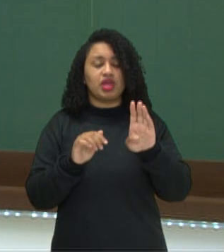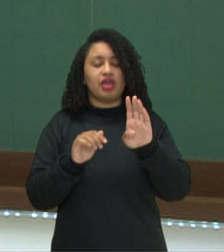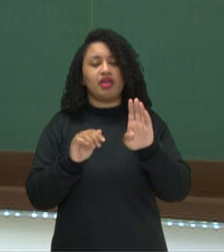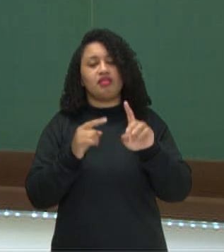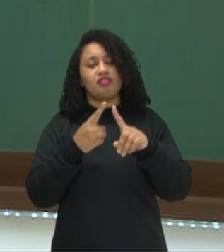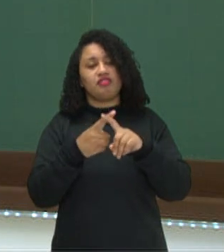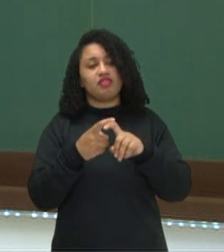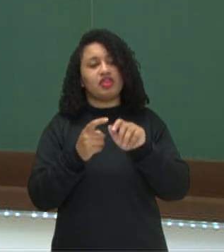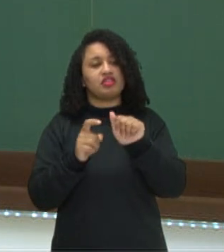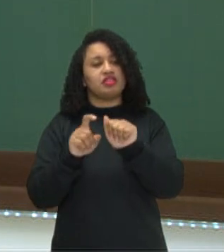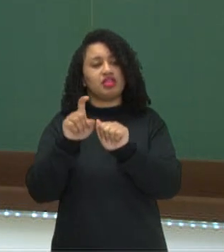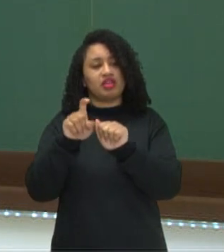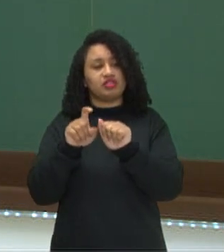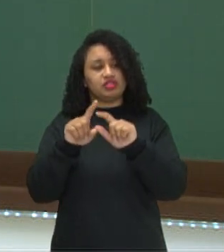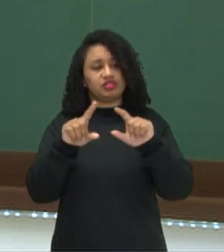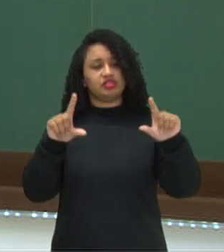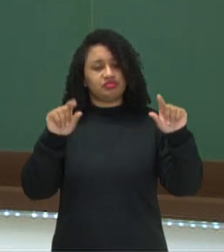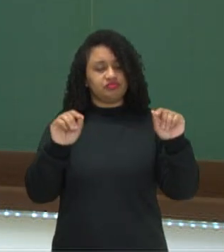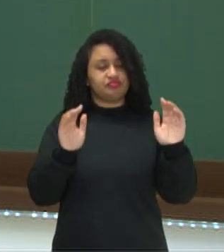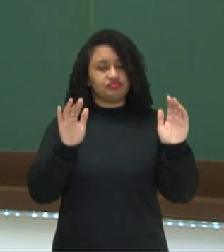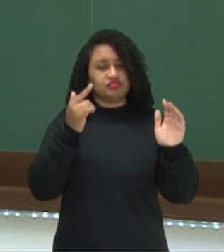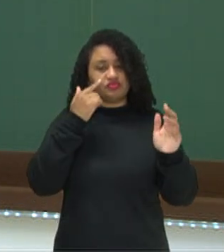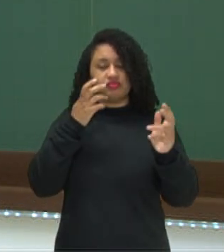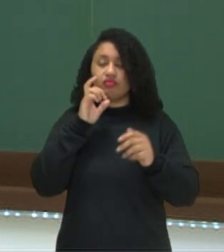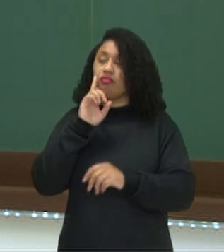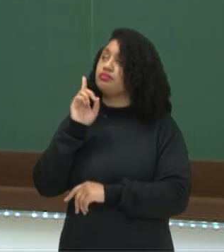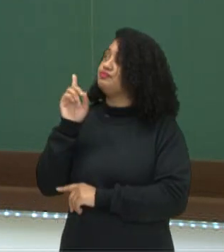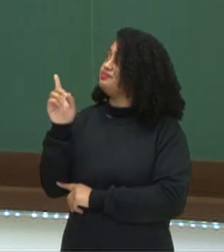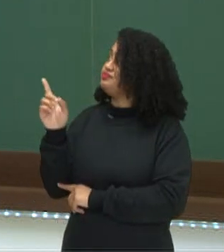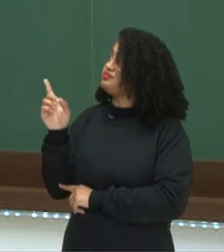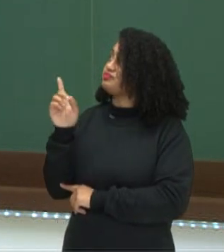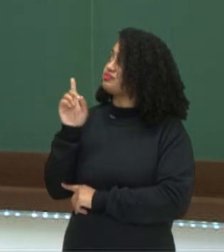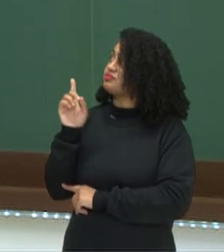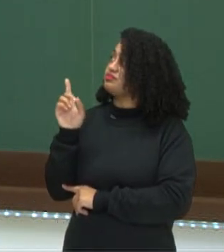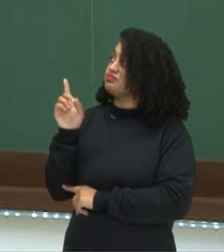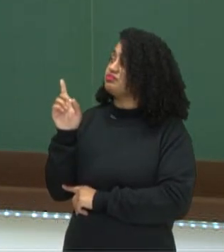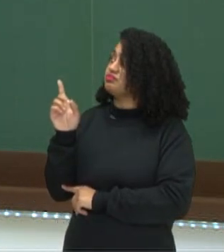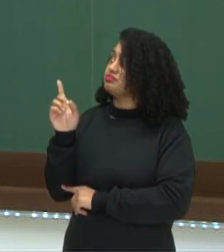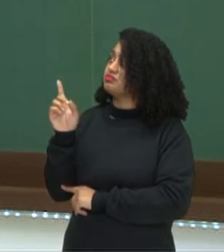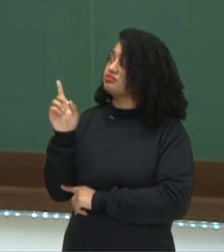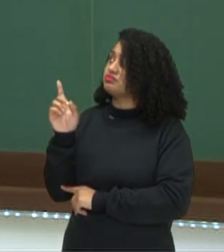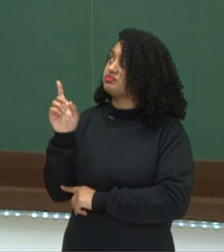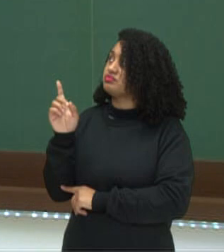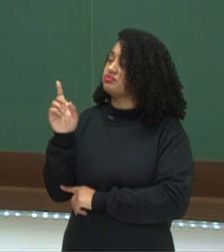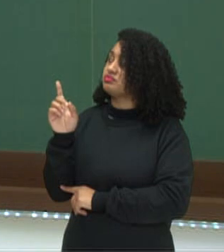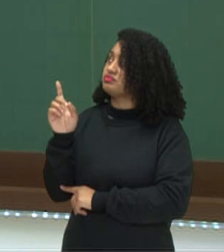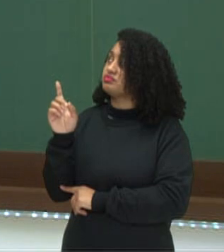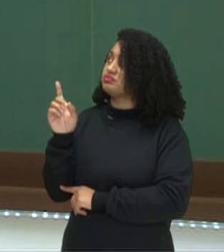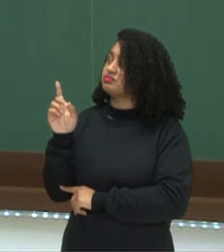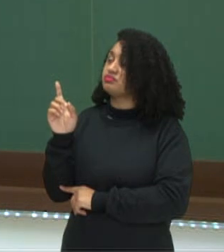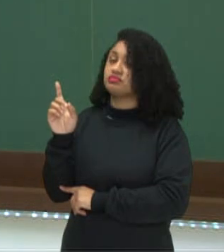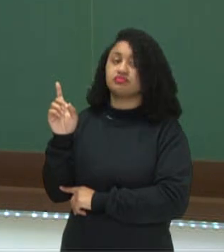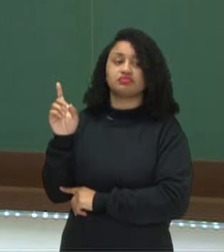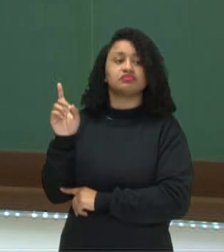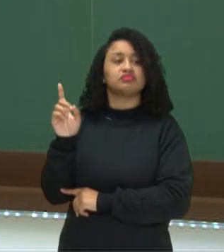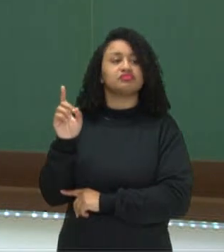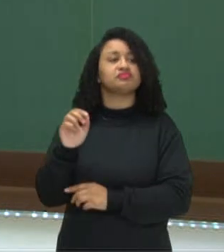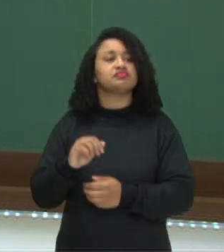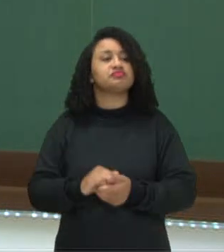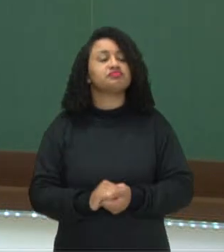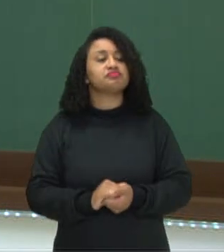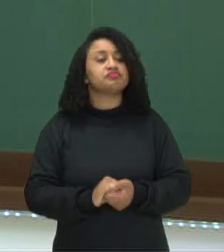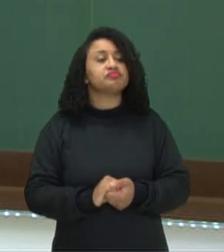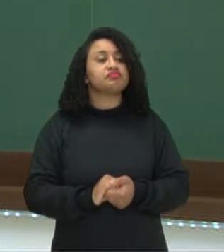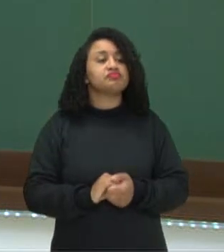é deste jeito, a lei de formação dela, né? F de x igual a b vezes a na